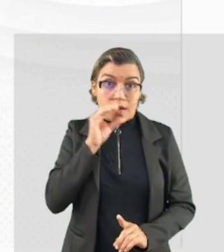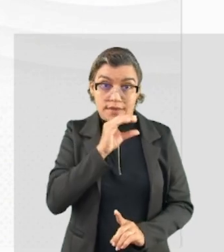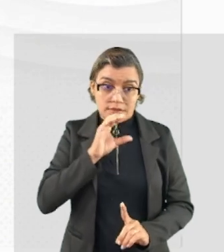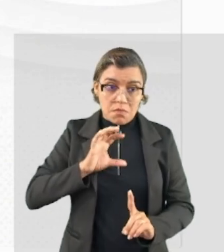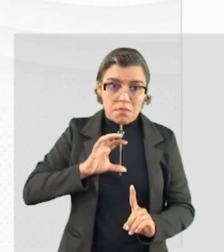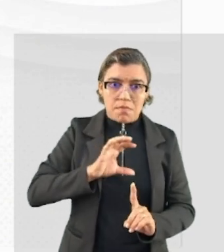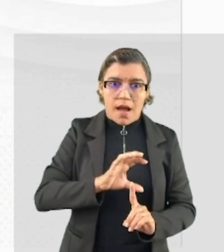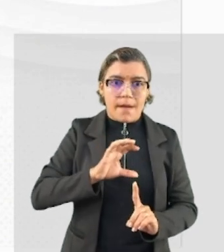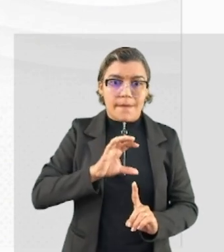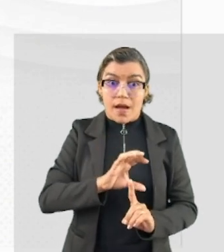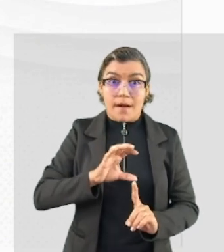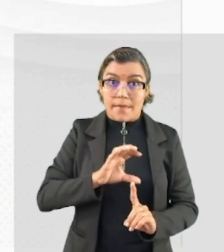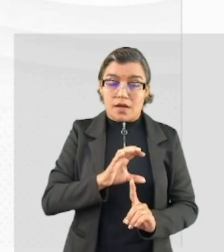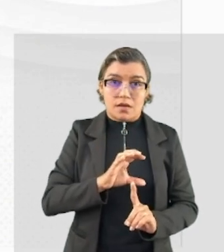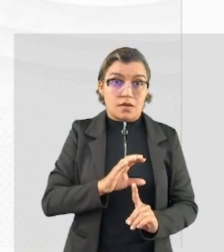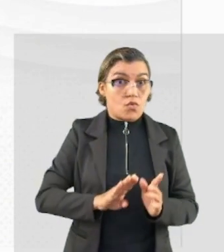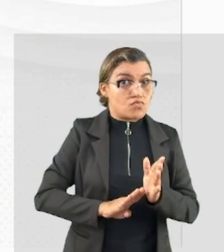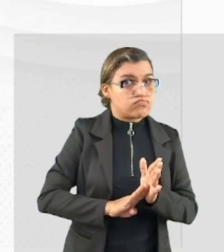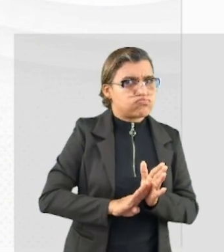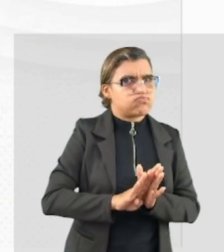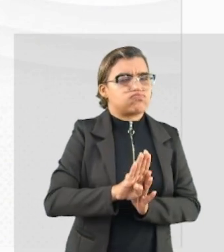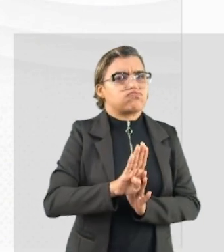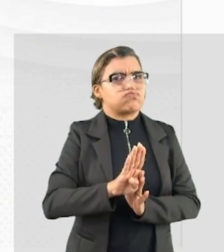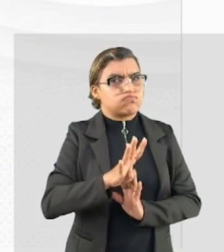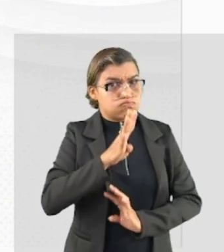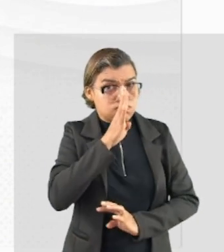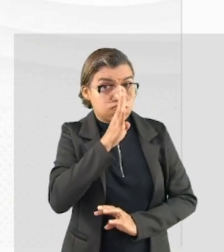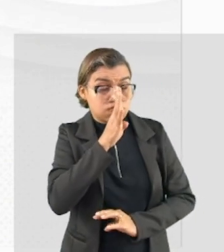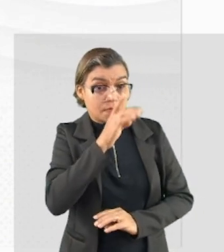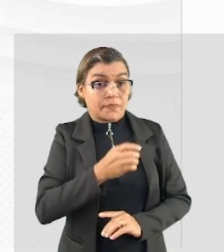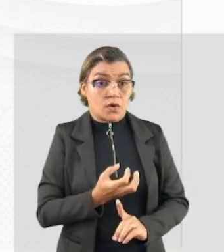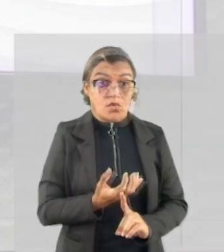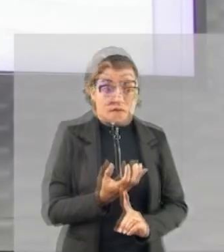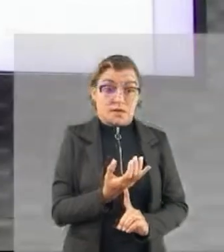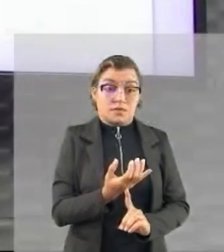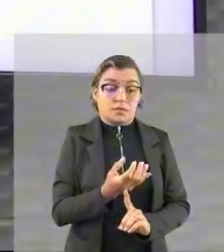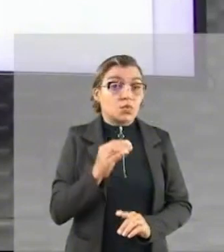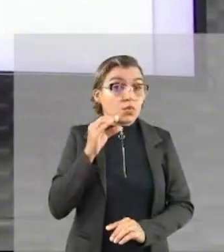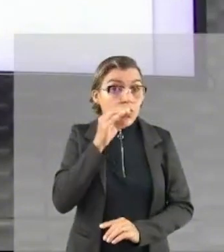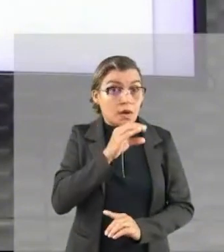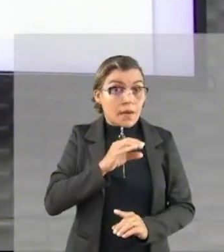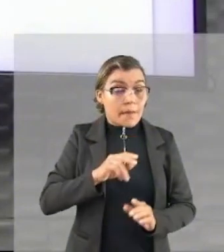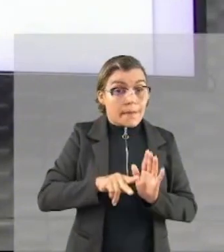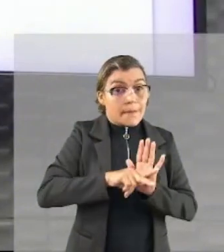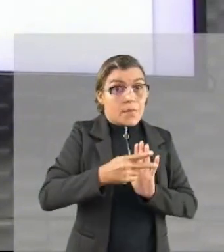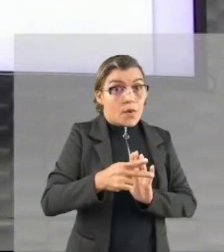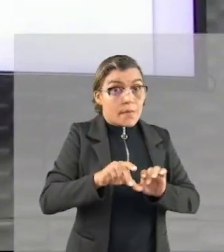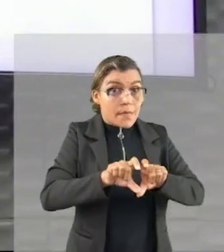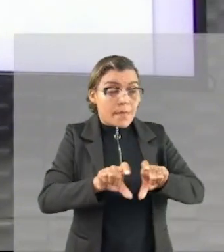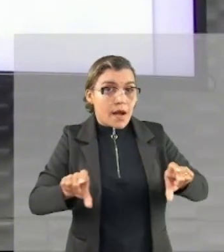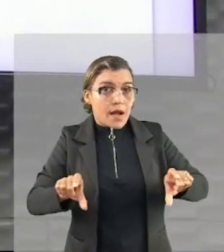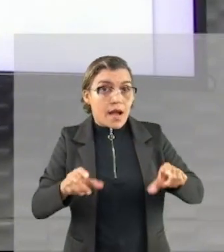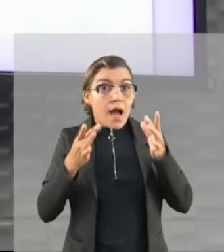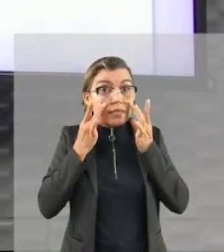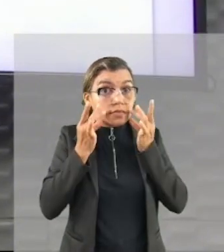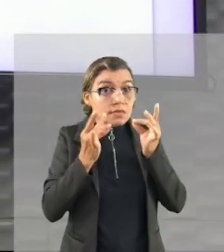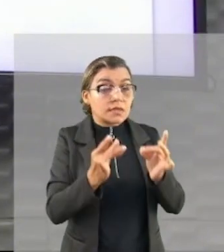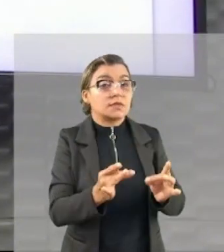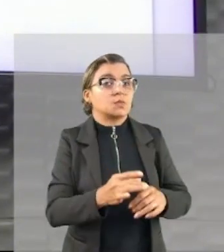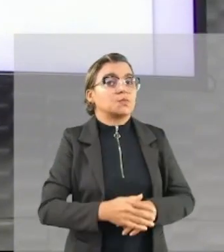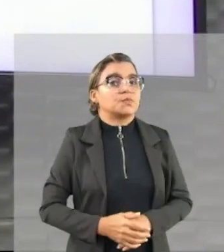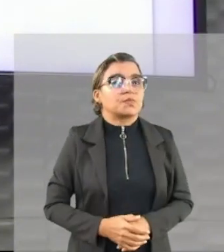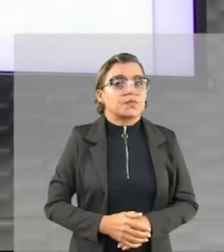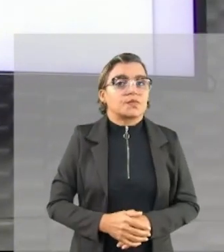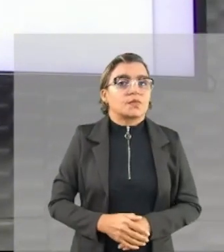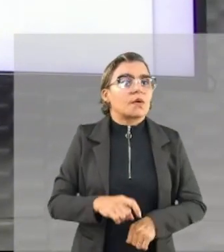chama, altíssima. Ela vai aquecer essa barra. Então, se liguem, olhem para cá, ó. Quando